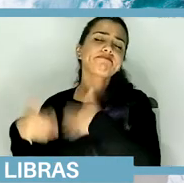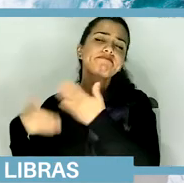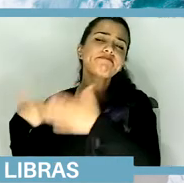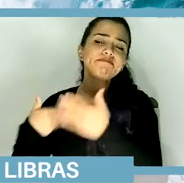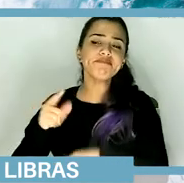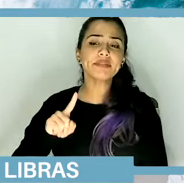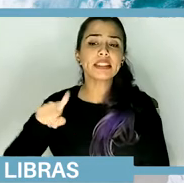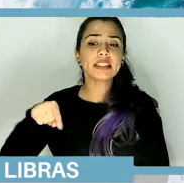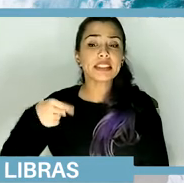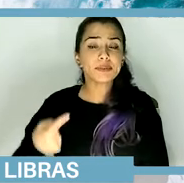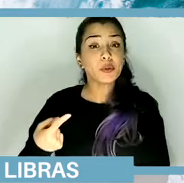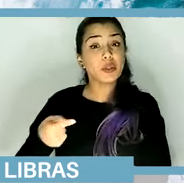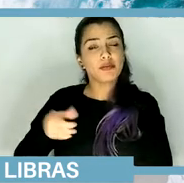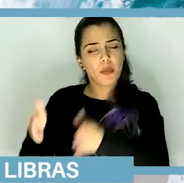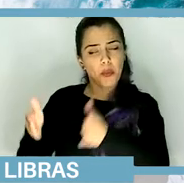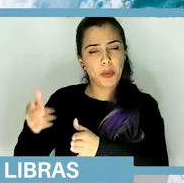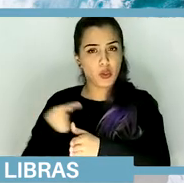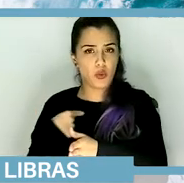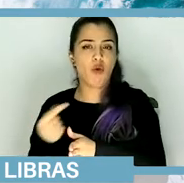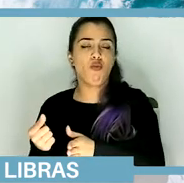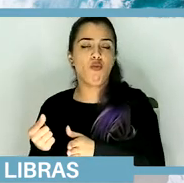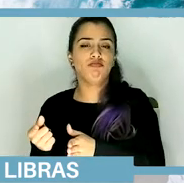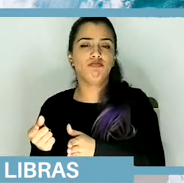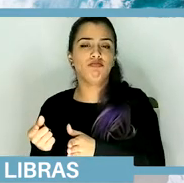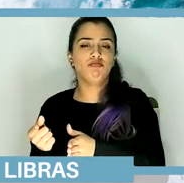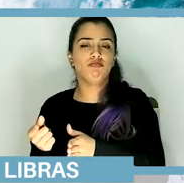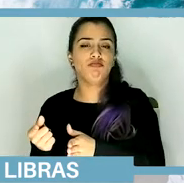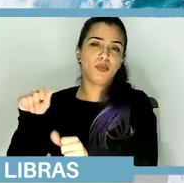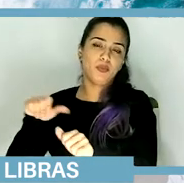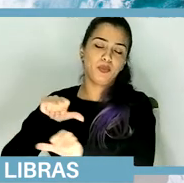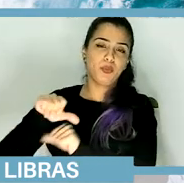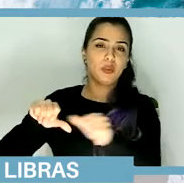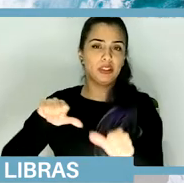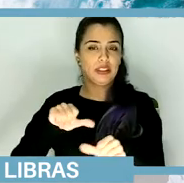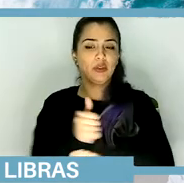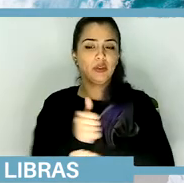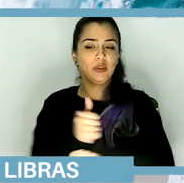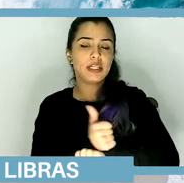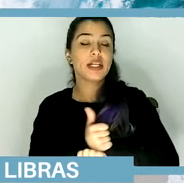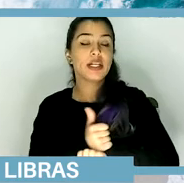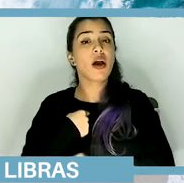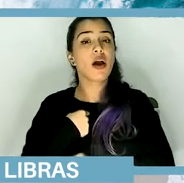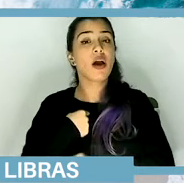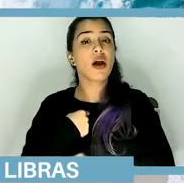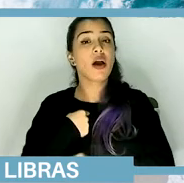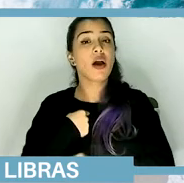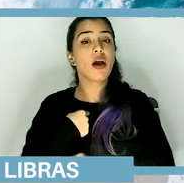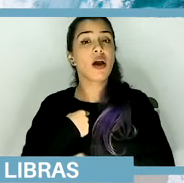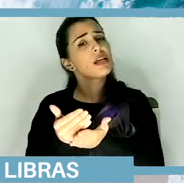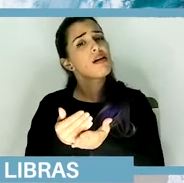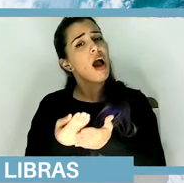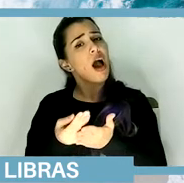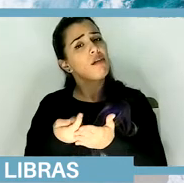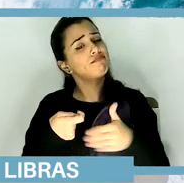transição de carreira que eu decidi fazer comecei a empreender mas pira verde de uma forma